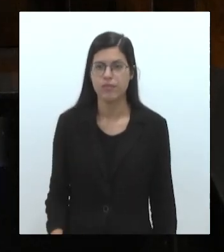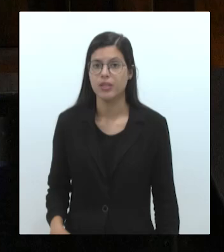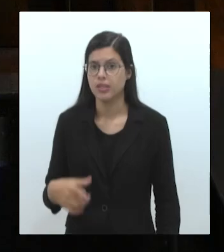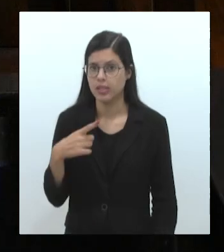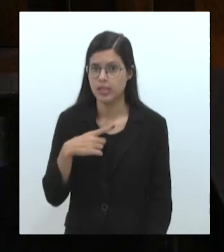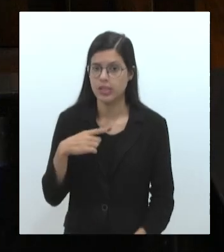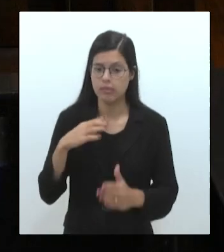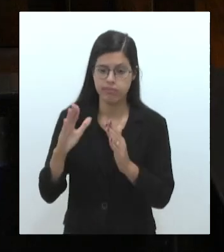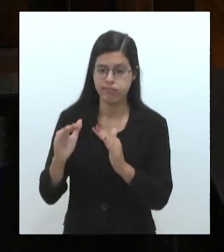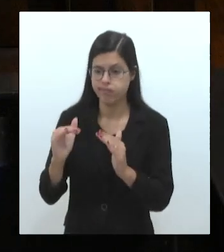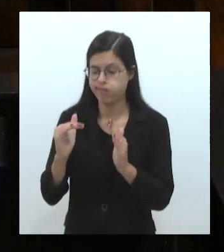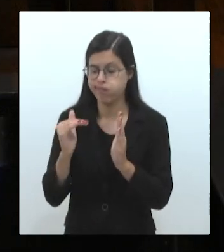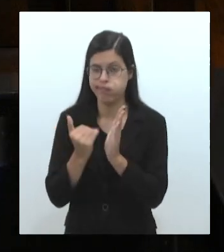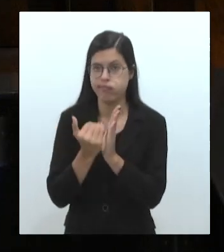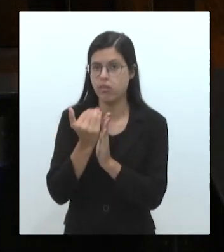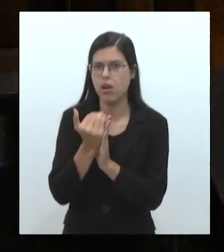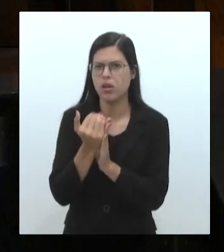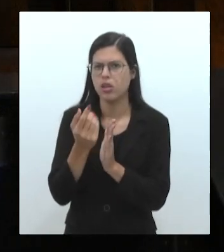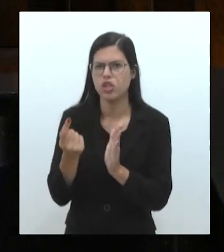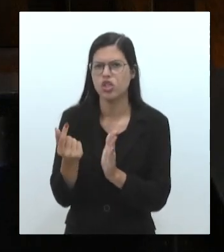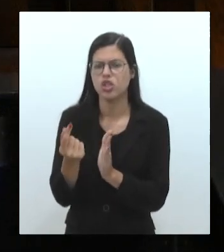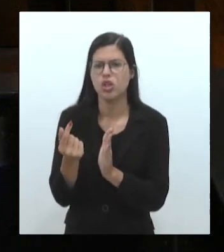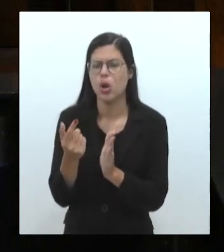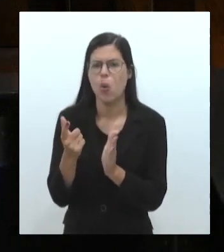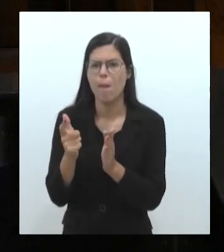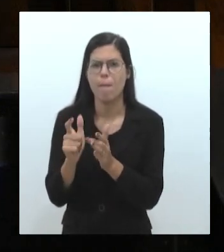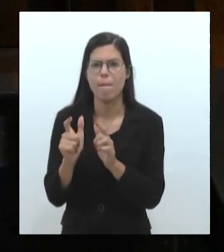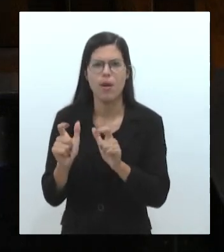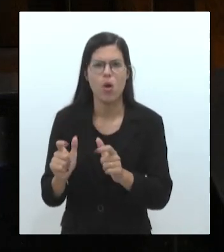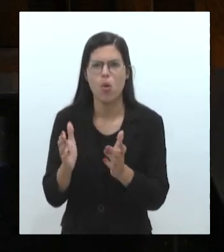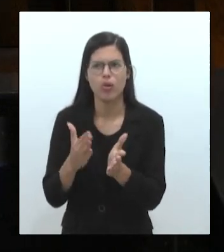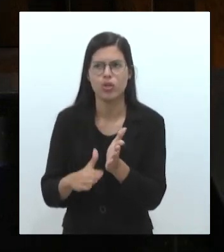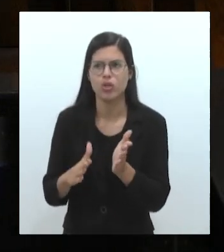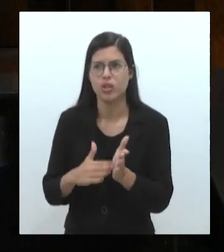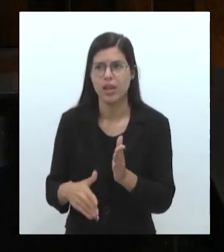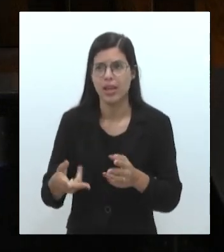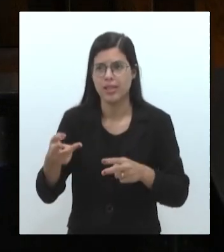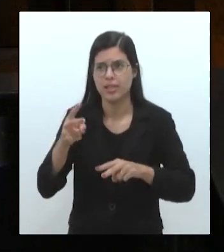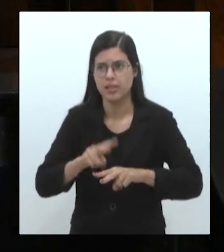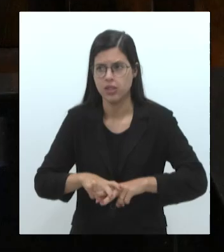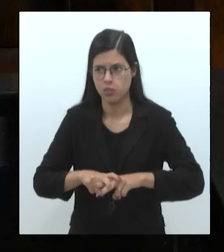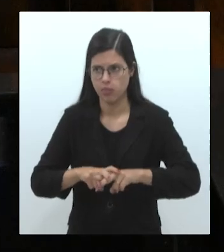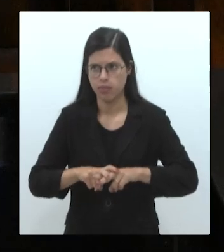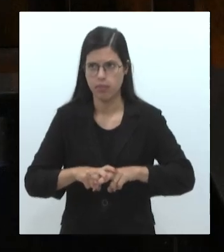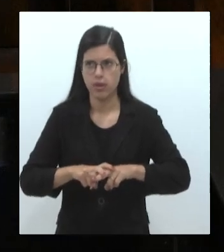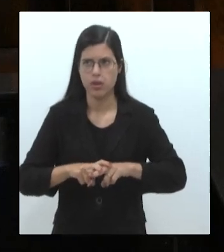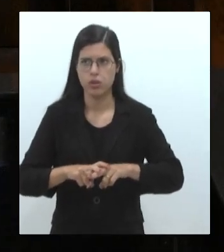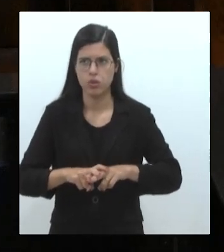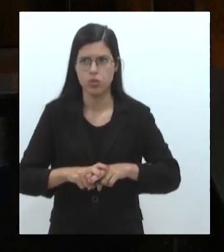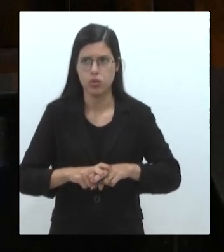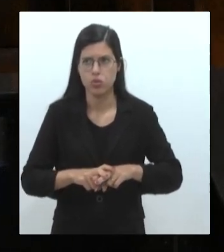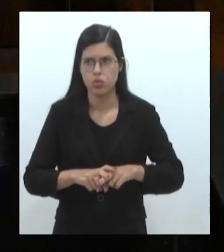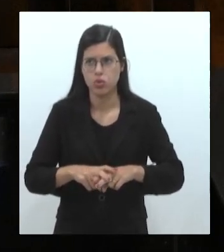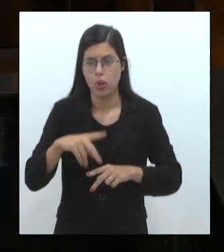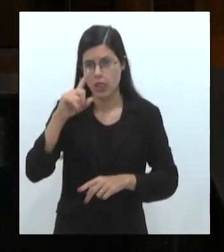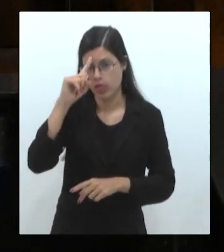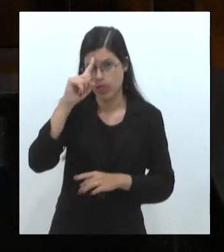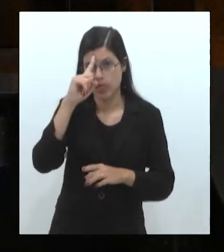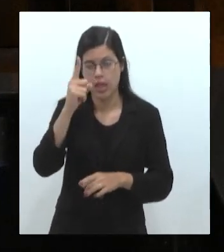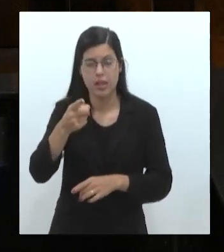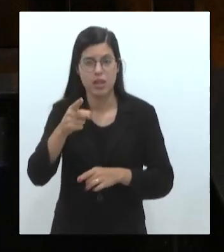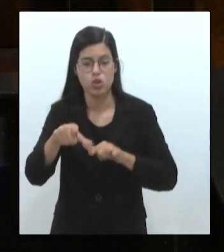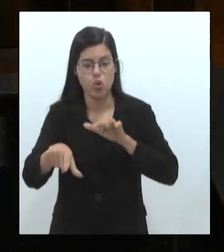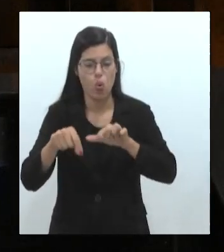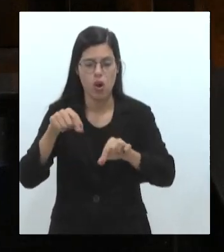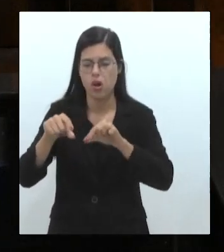que para onde vai esse dinheiro? Aliás, esses presos, eles determinavam o que comer nas